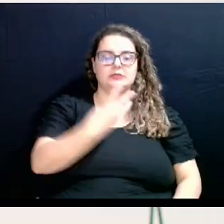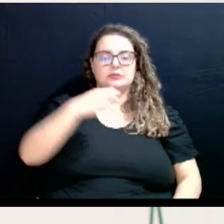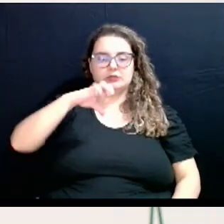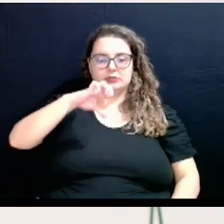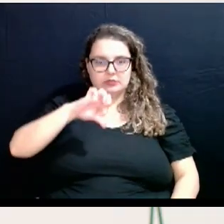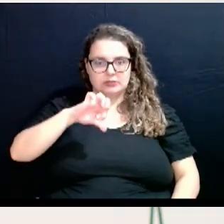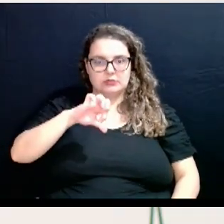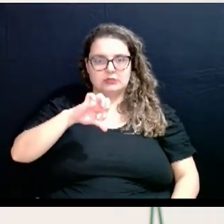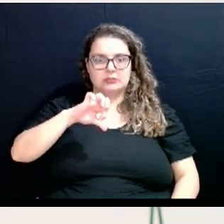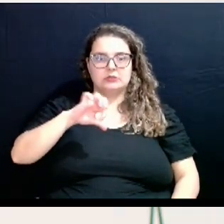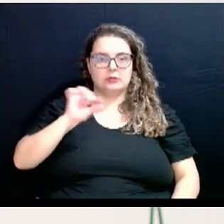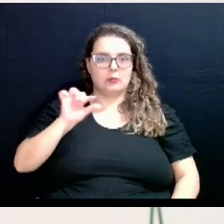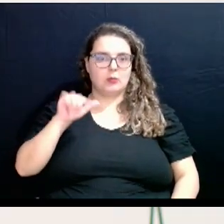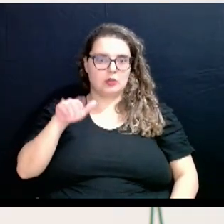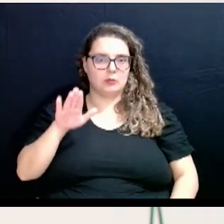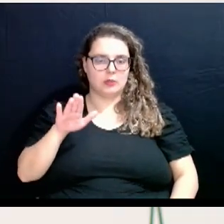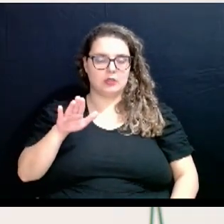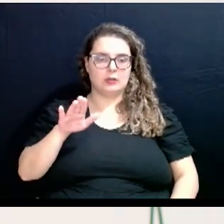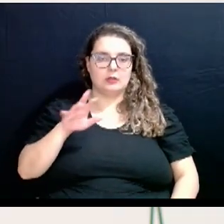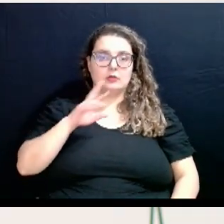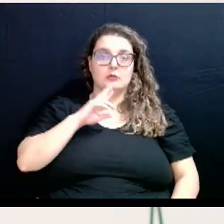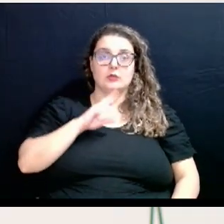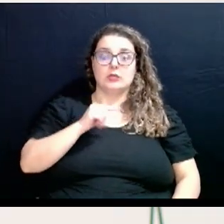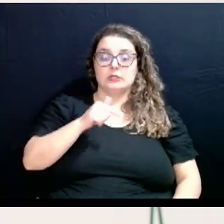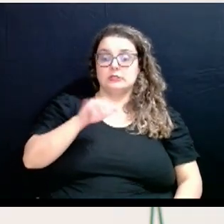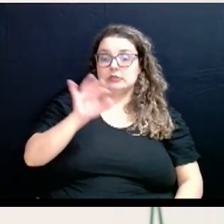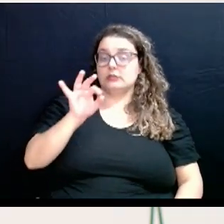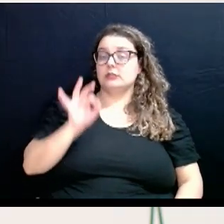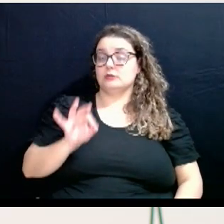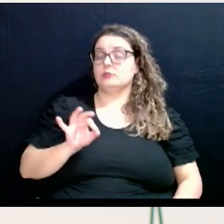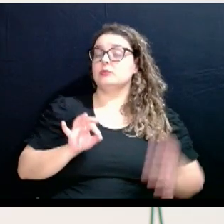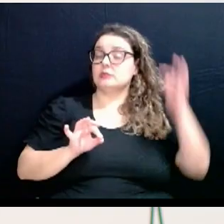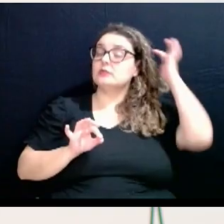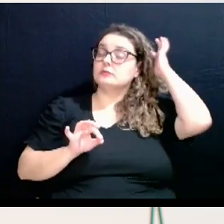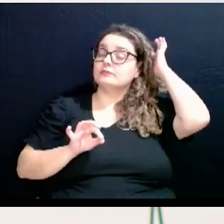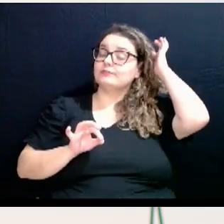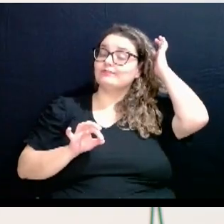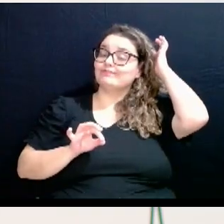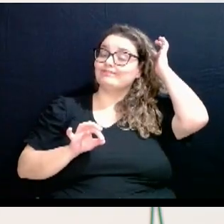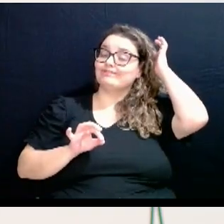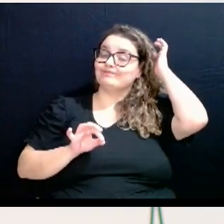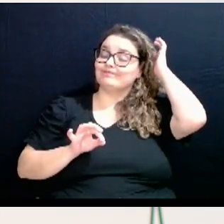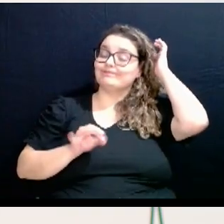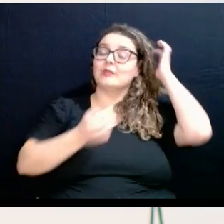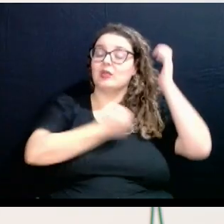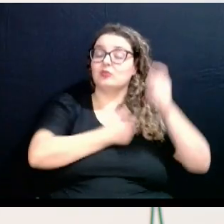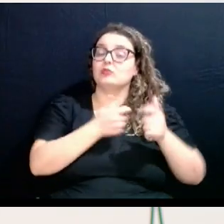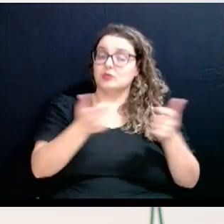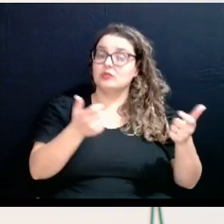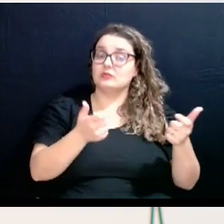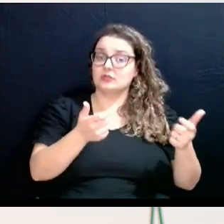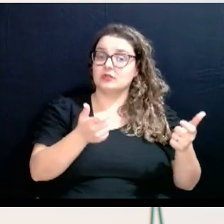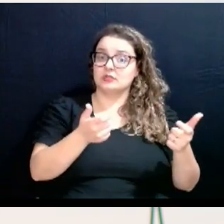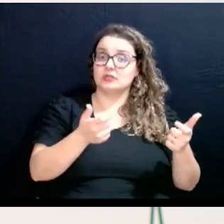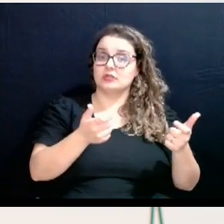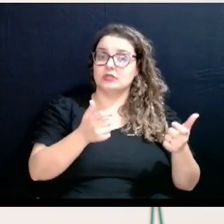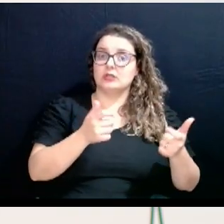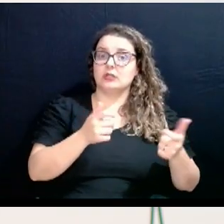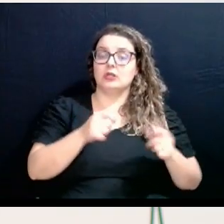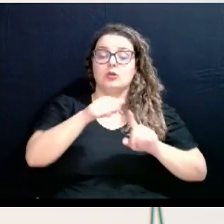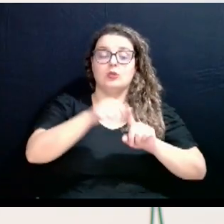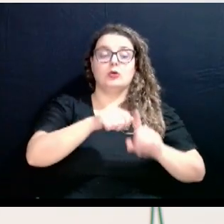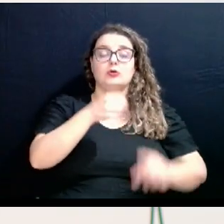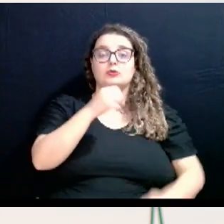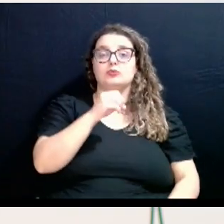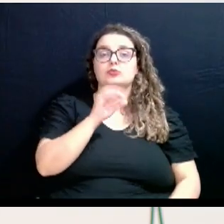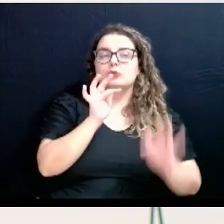R$ 139. Isso daí corresponde a quase 7%. Esse é um número grande, esse é um valor grande.